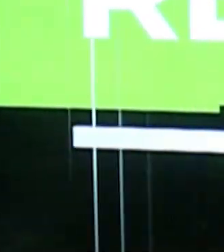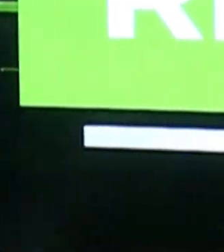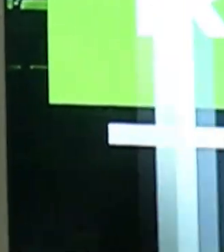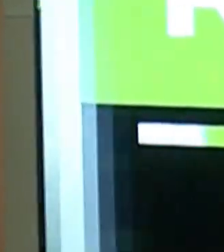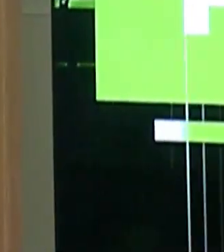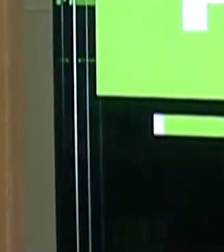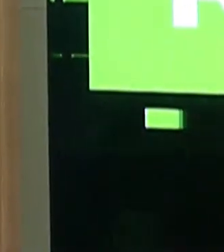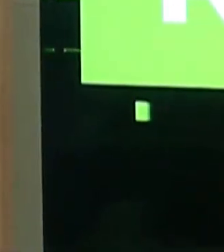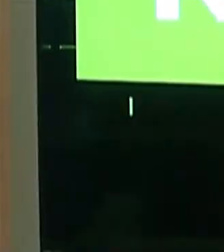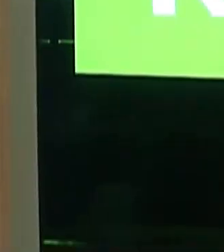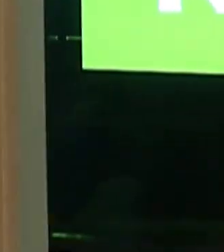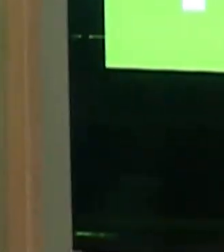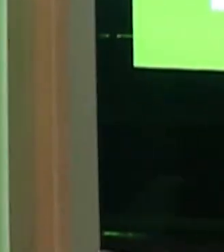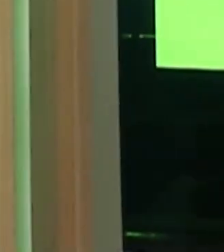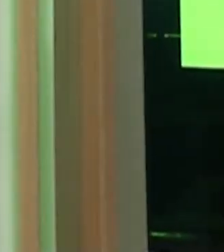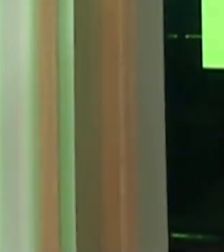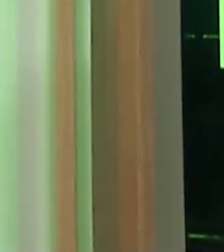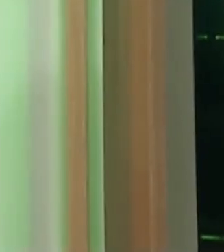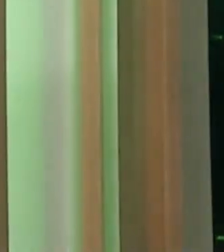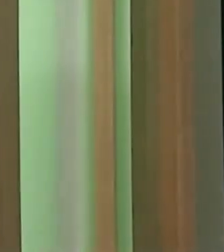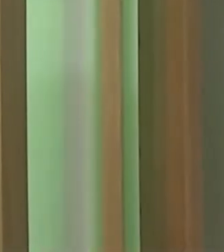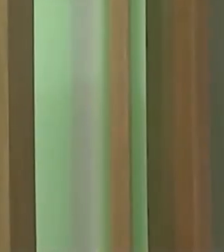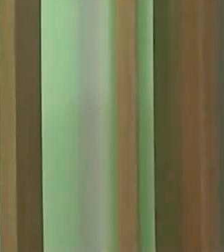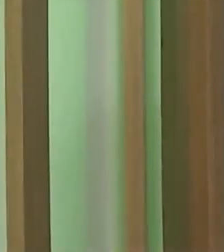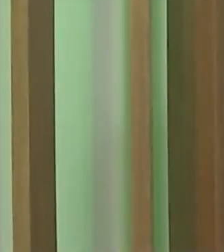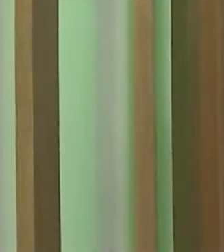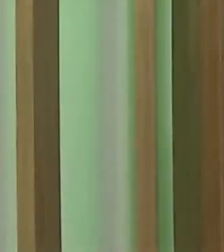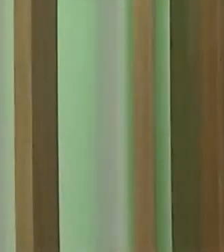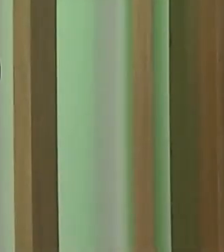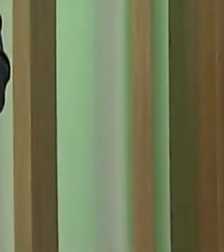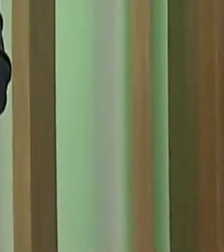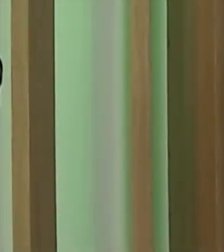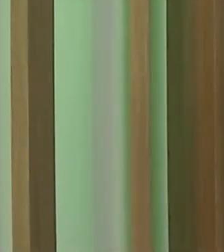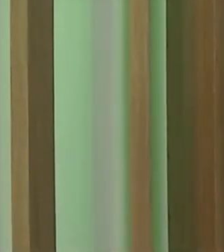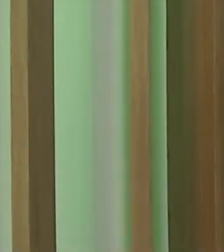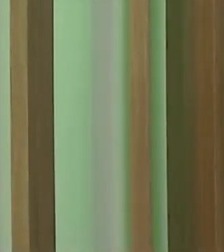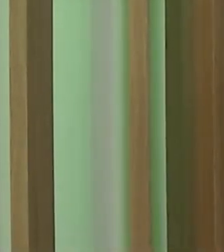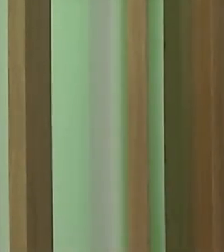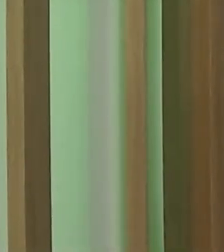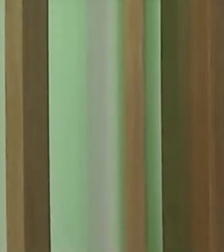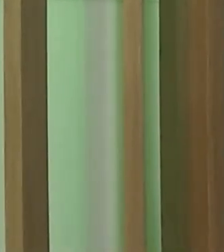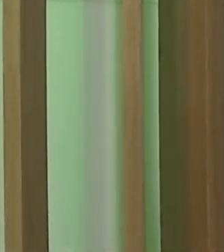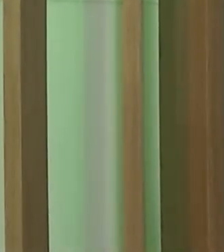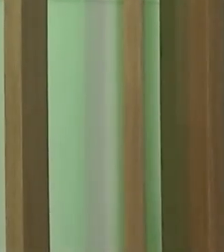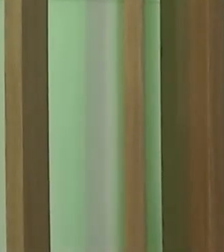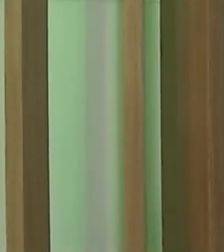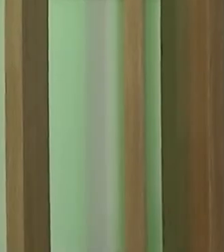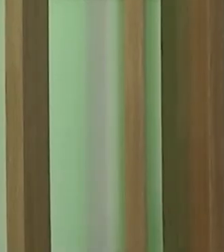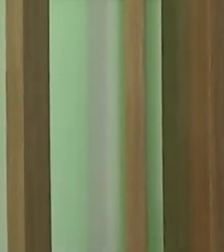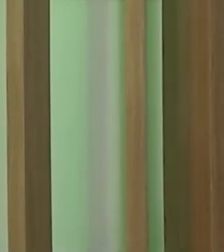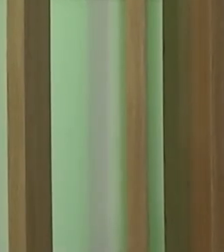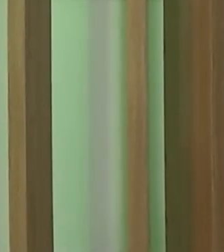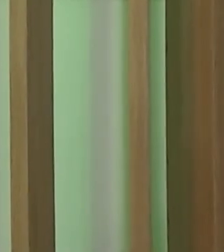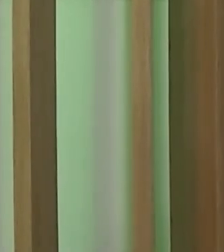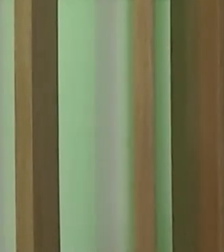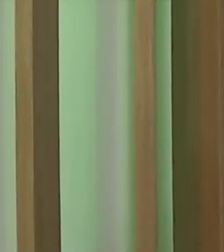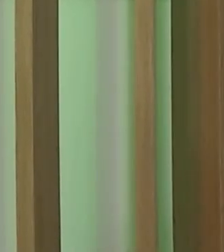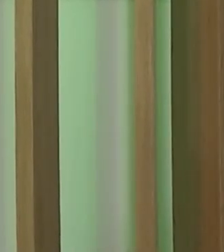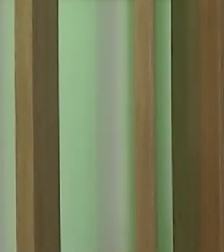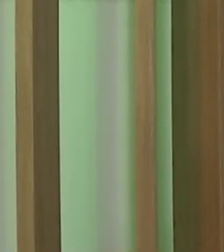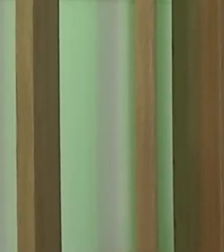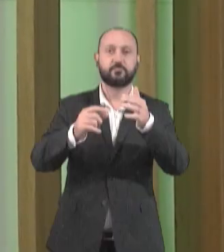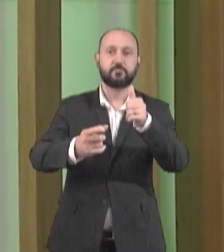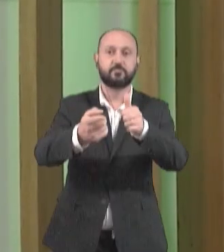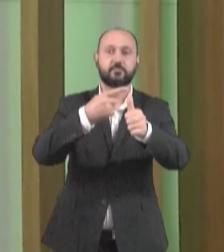toda quarta-feira, falando da reunião da Comissão de Constituição, Justiça e Redação. Você acompanhou a partir das 8 horas da manhã ao vivo aqui